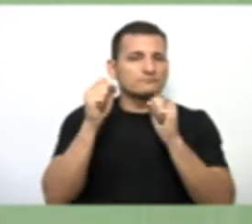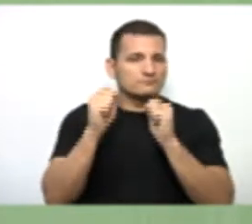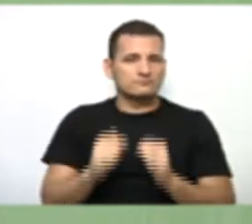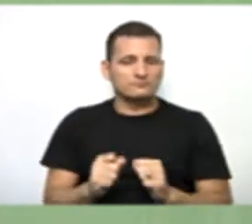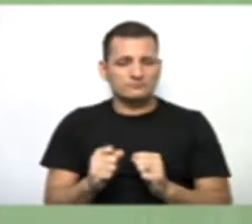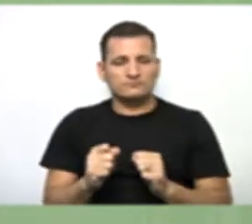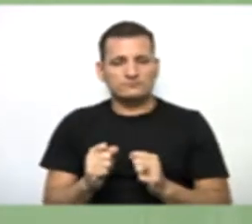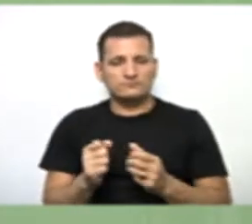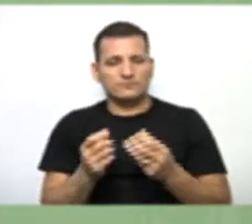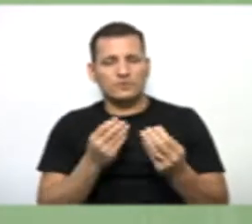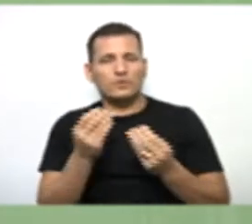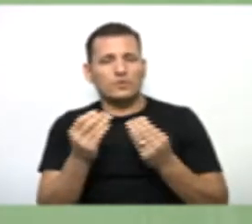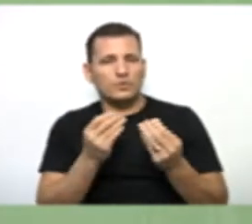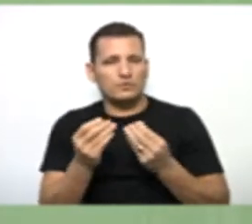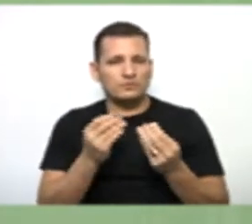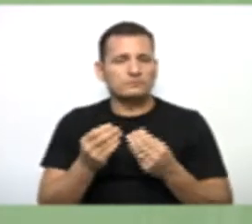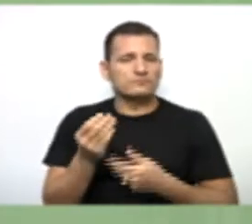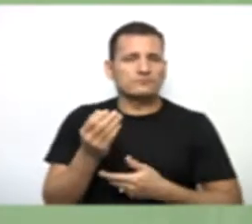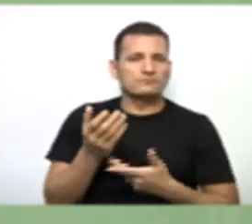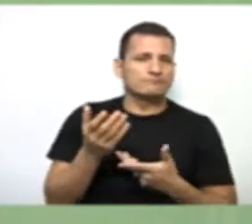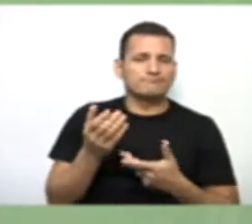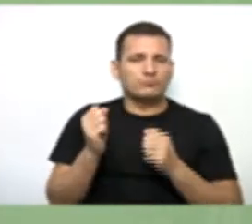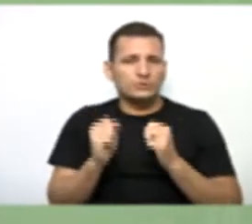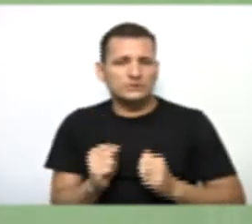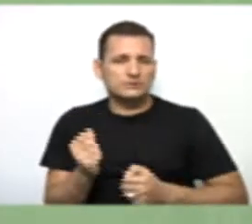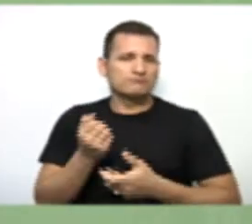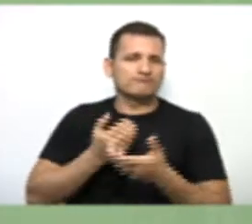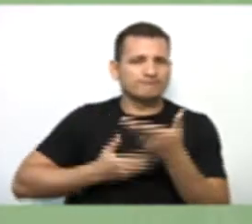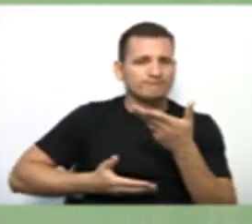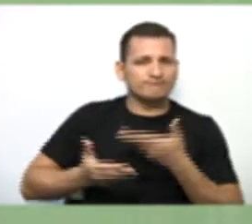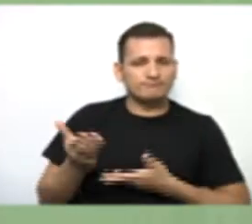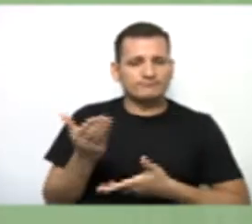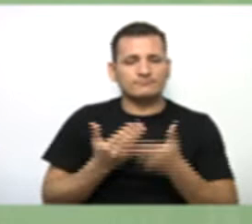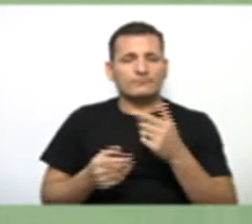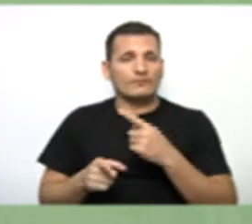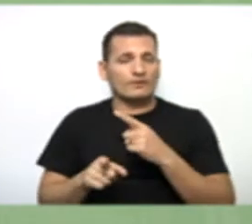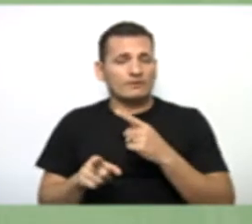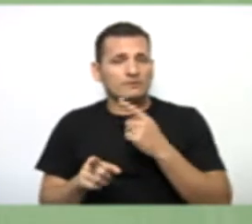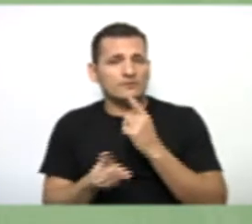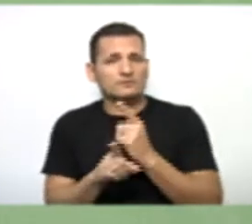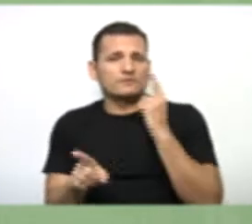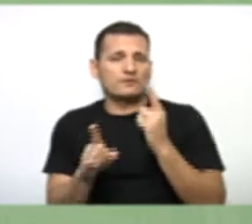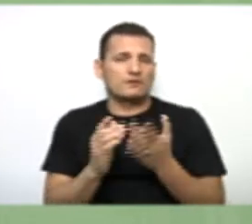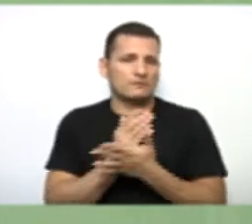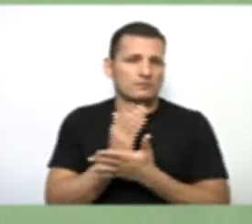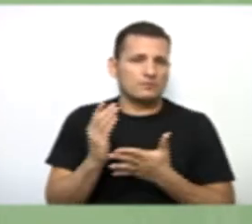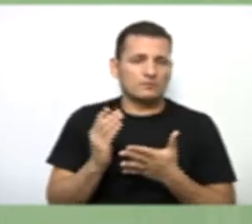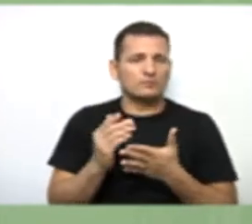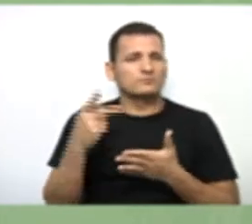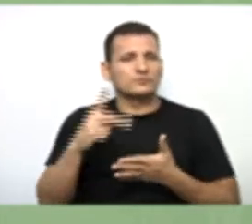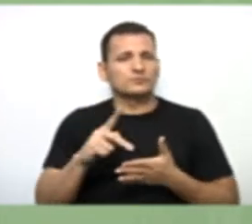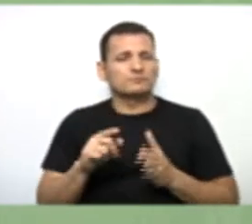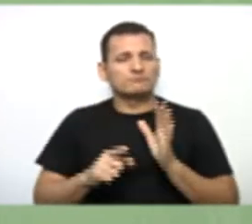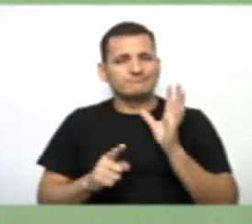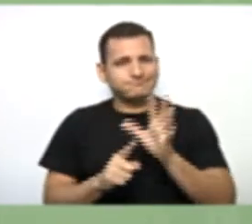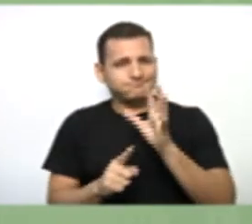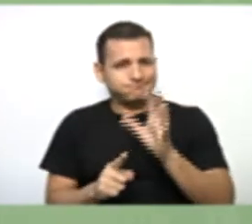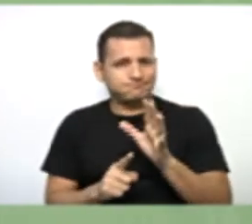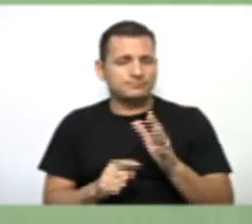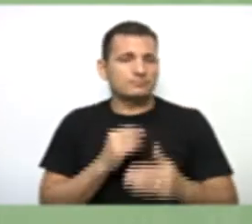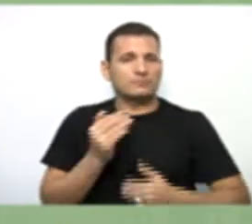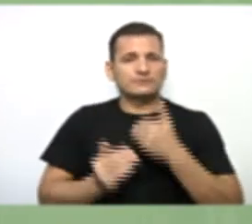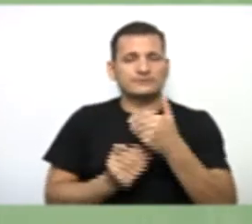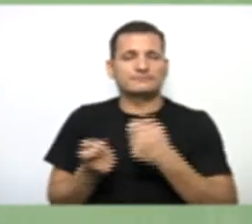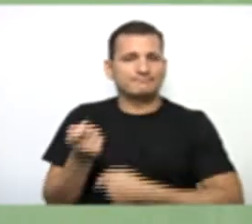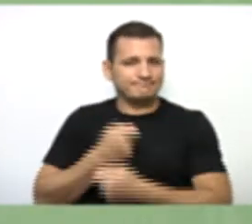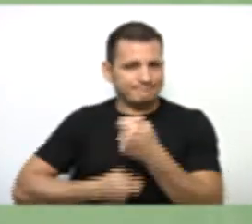poder, como se dão as relações de poder e identificar algumas de suas influências no